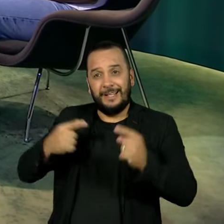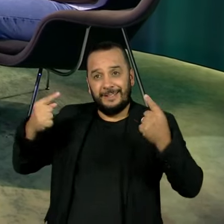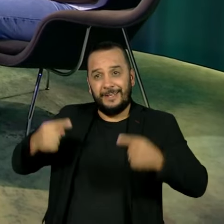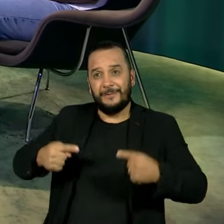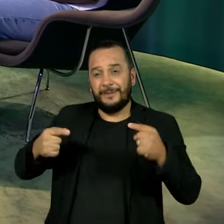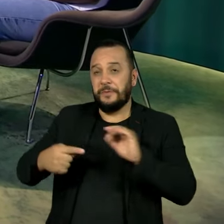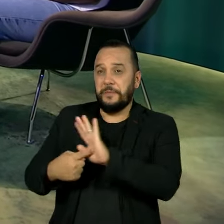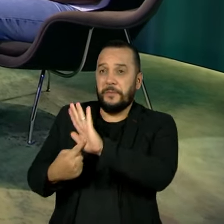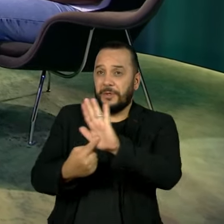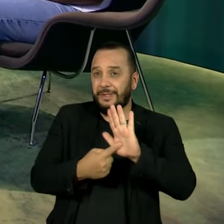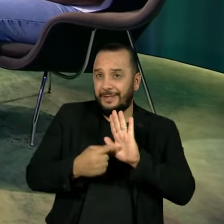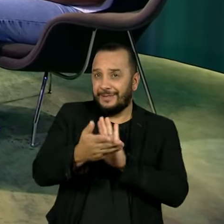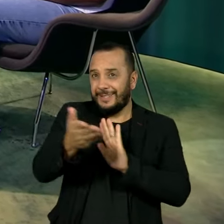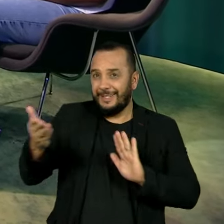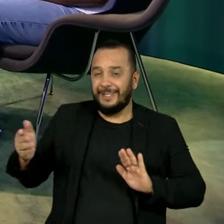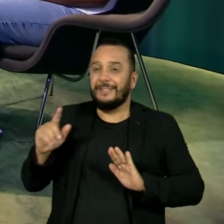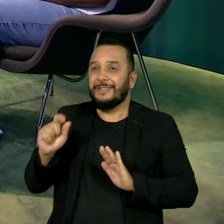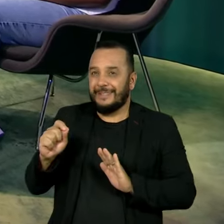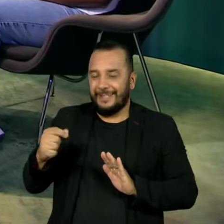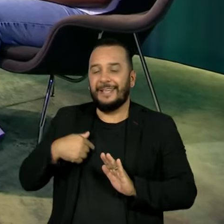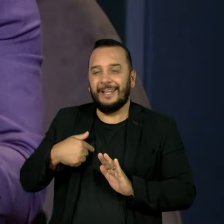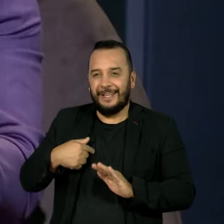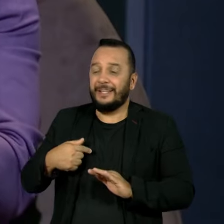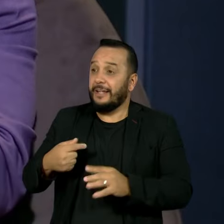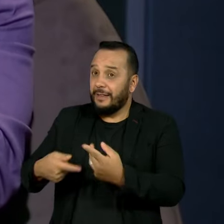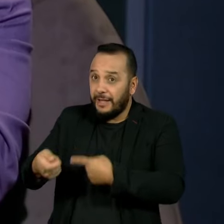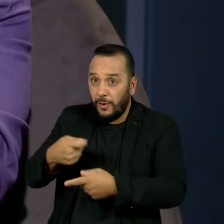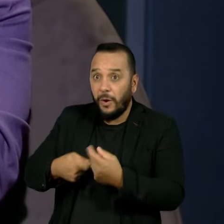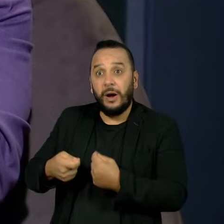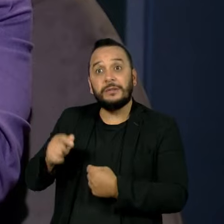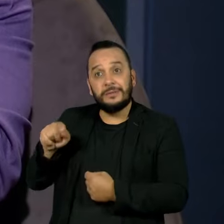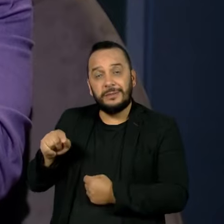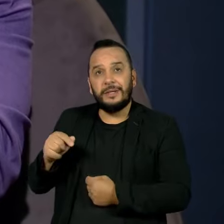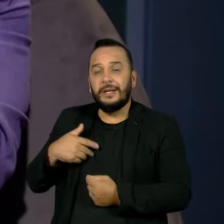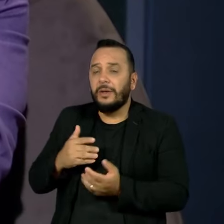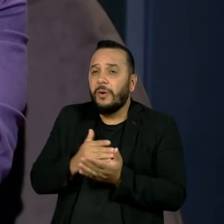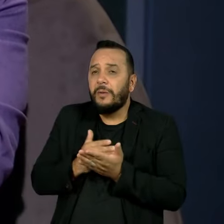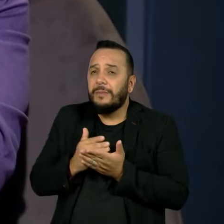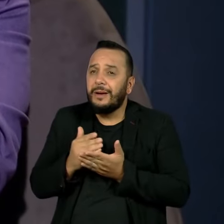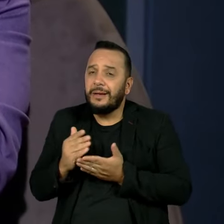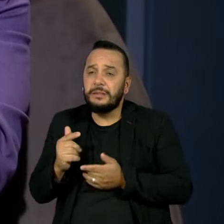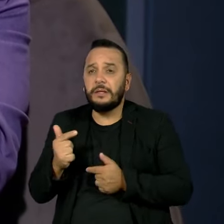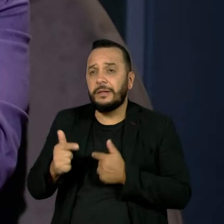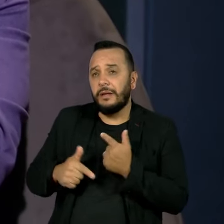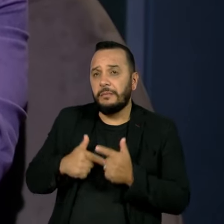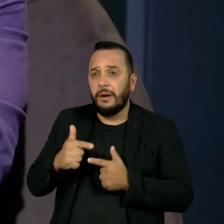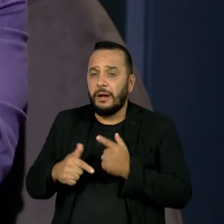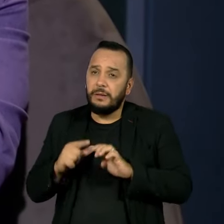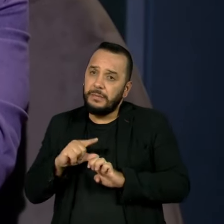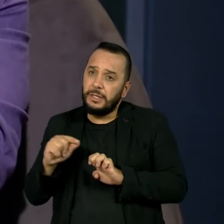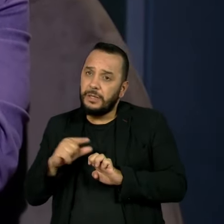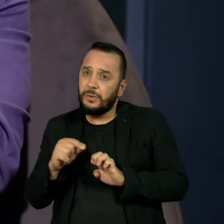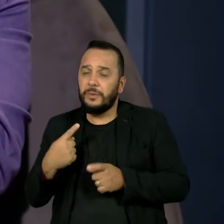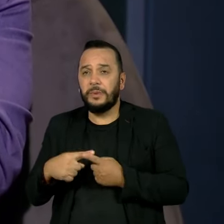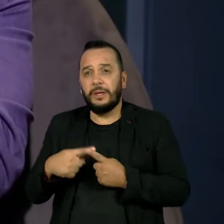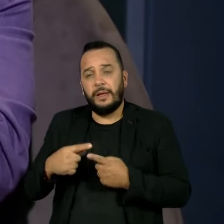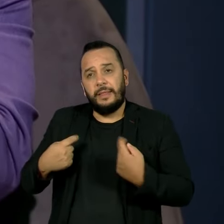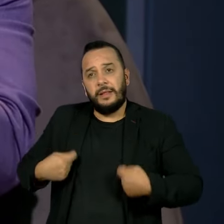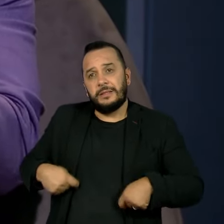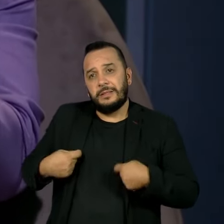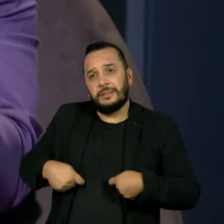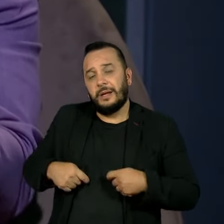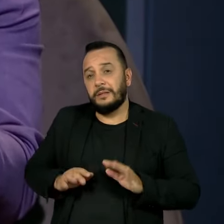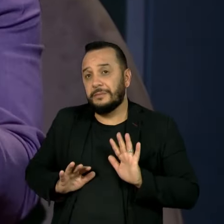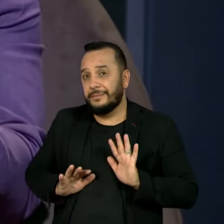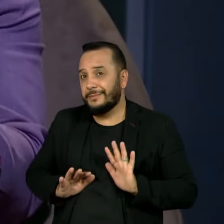que o negócio virou um negócio. Sim. Porque ele inicia a sua jornada empreendedora por necessidade, mas